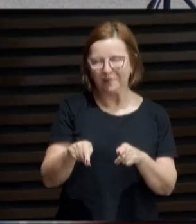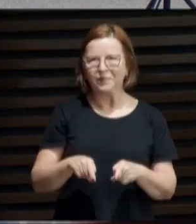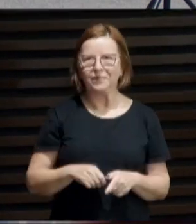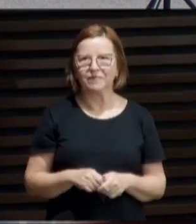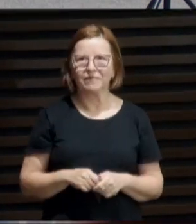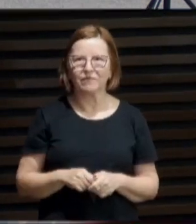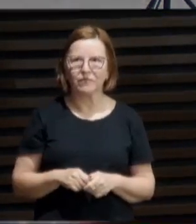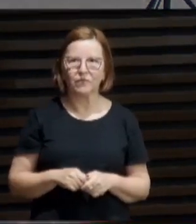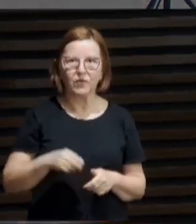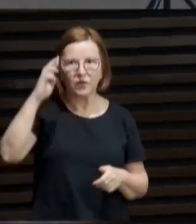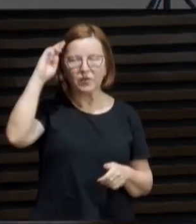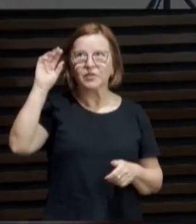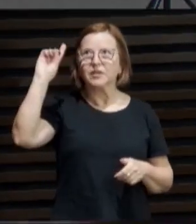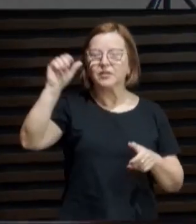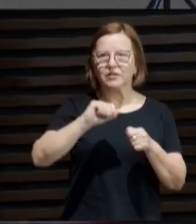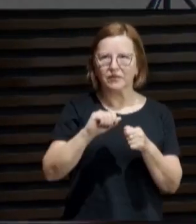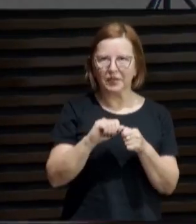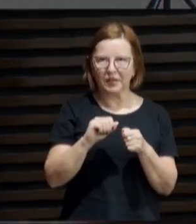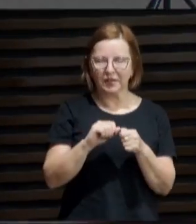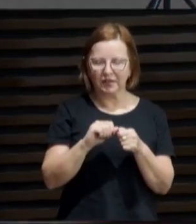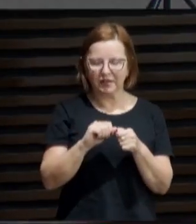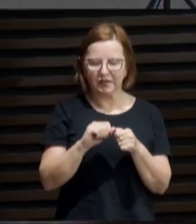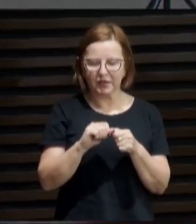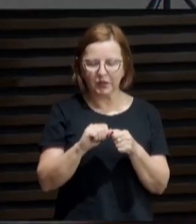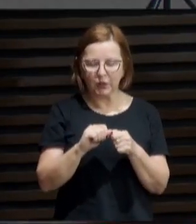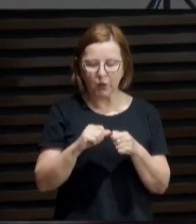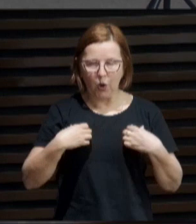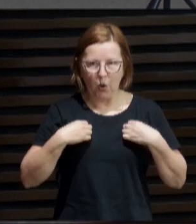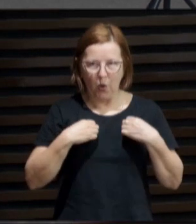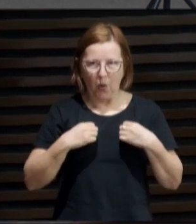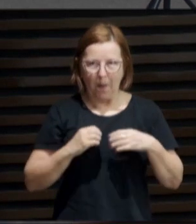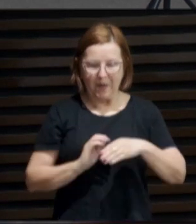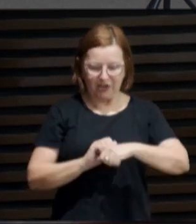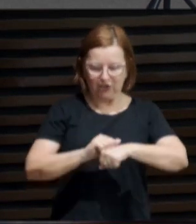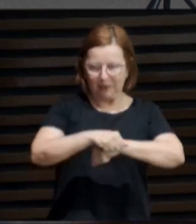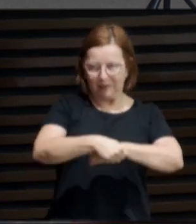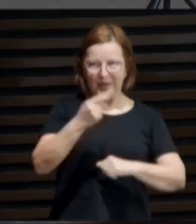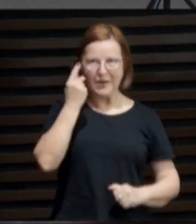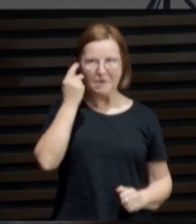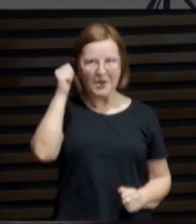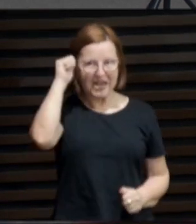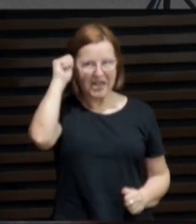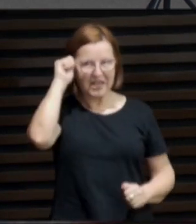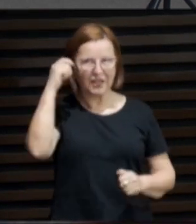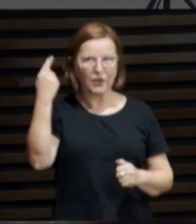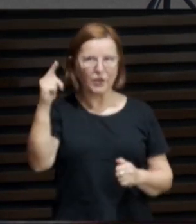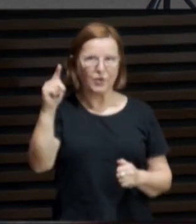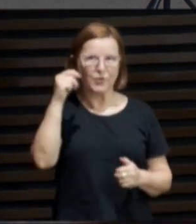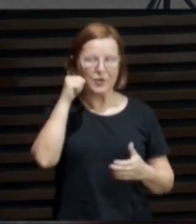E fez o Senhor Deus vestimenta de peles para Adão e sua mulher